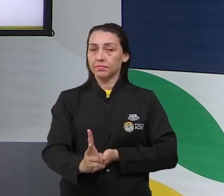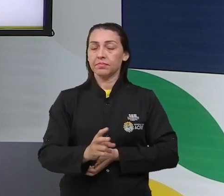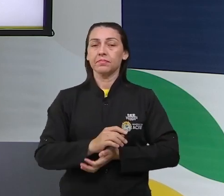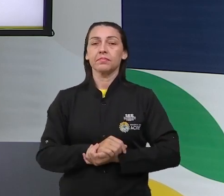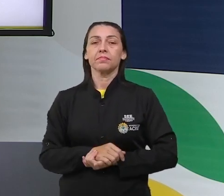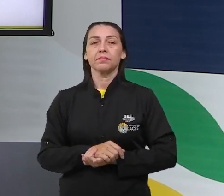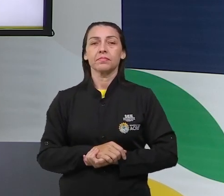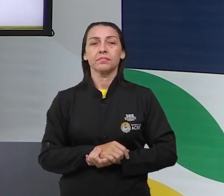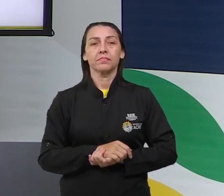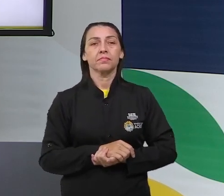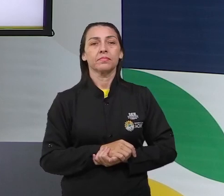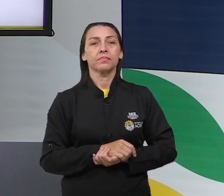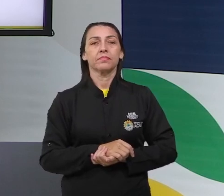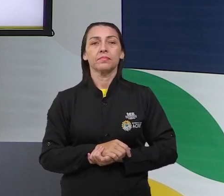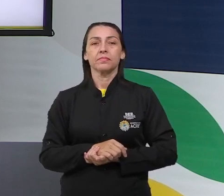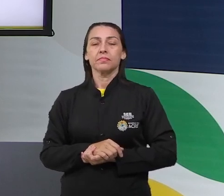aqui.